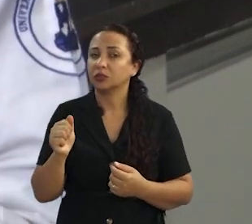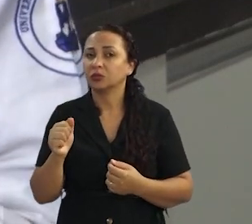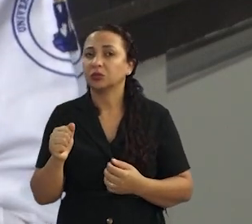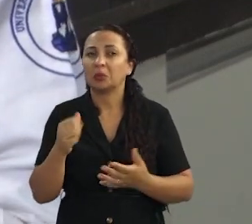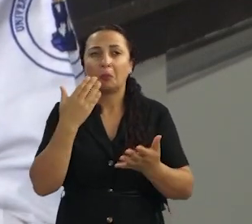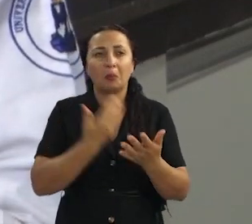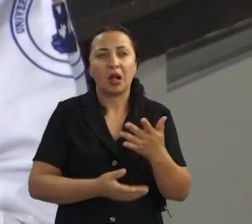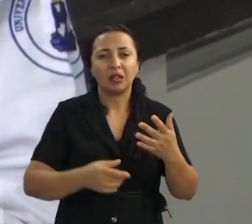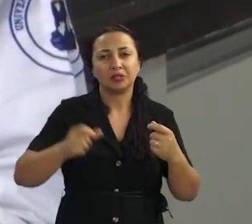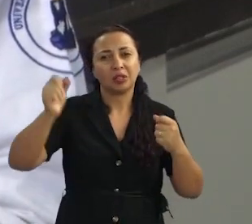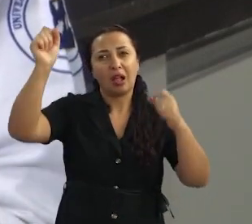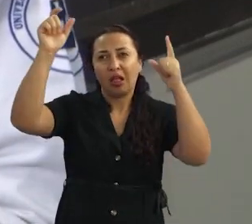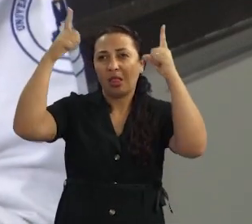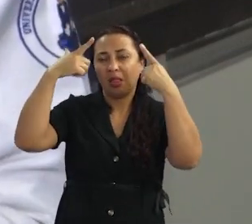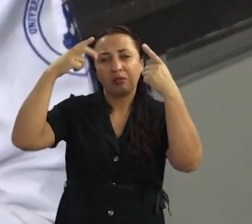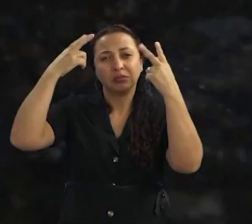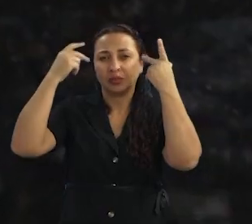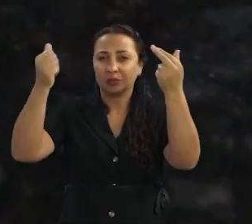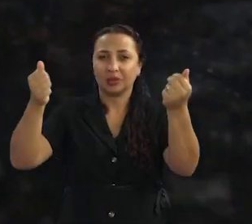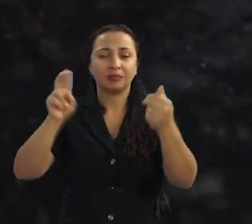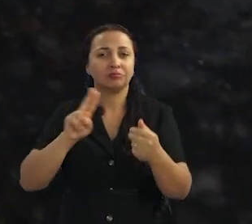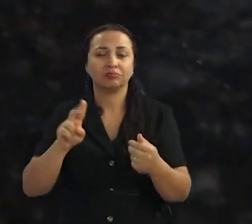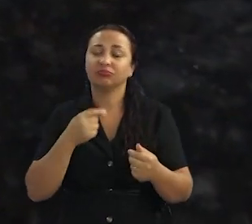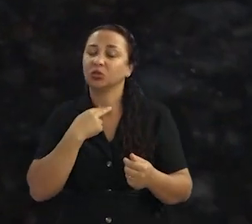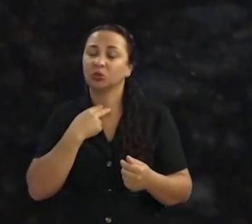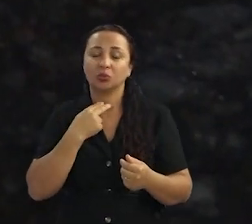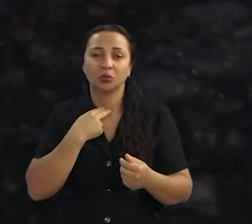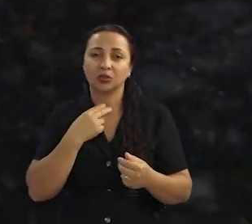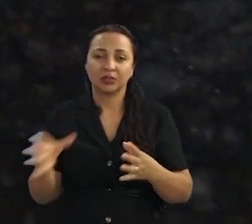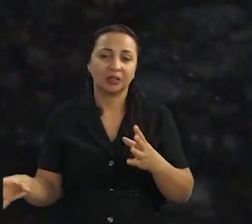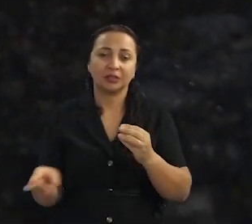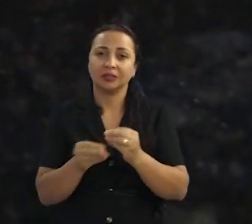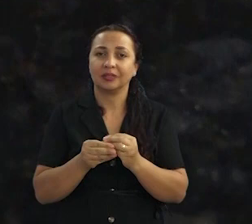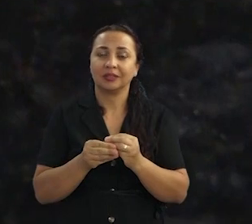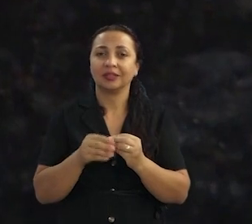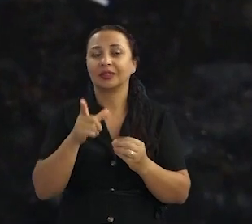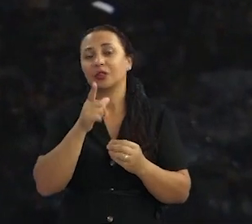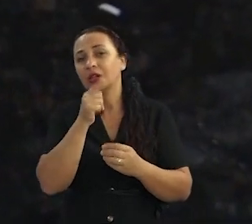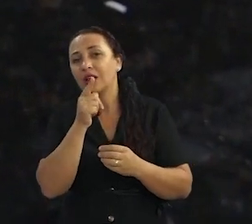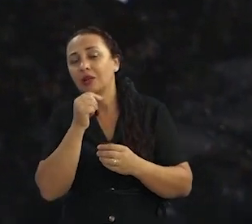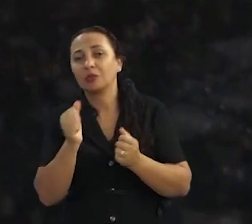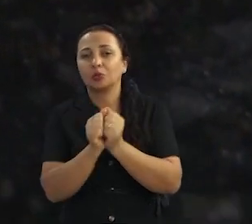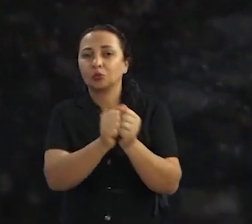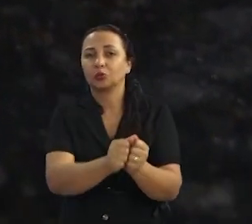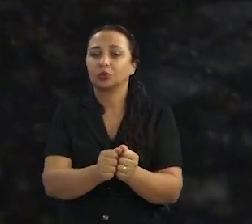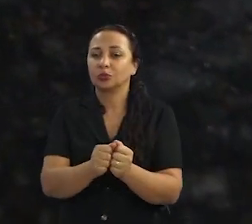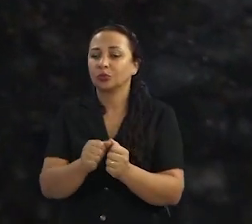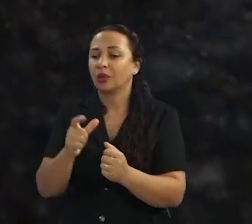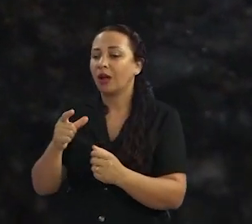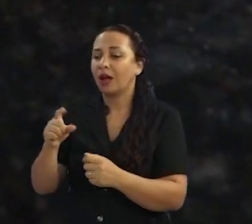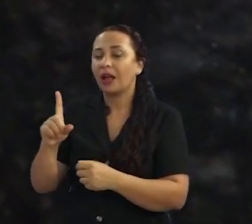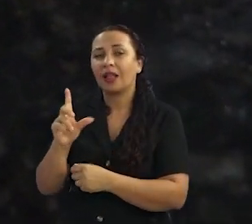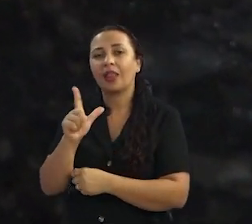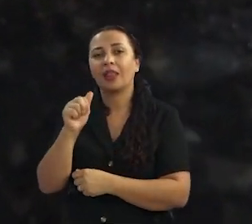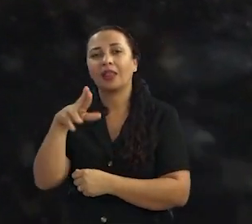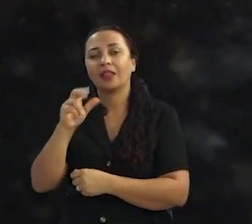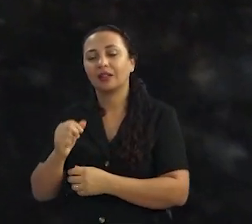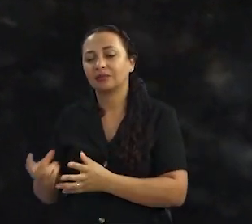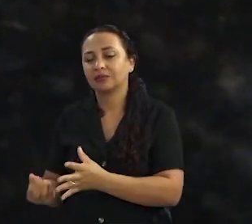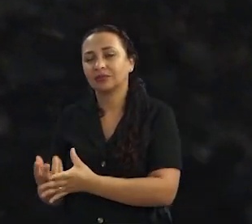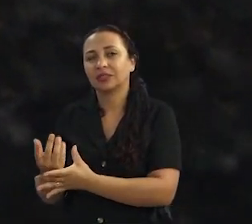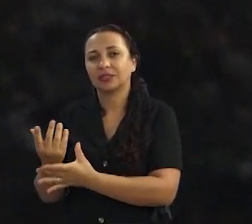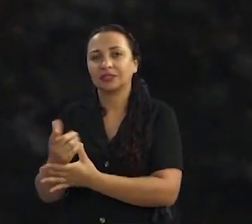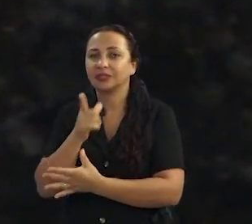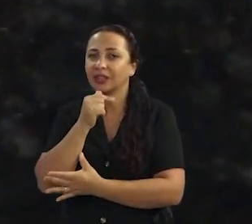se degrada sob a luz natural e não é possível de ser adicionado numa fase aquosa, que é o meio que as larvas crescem, não dá para ser